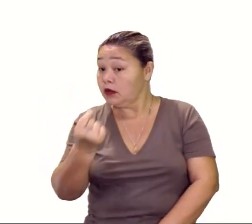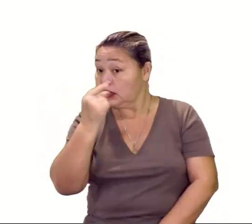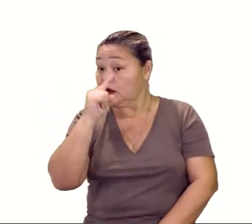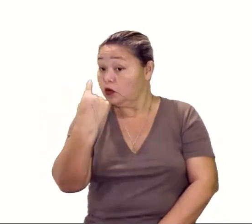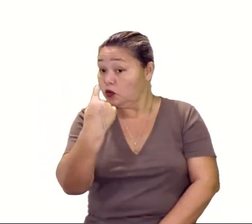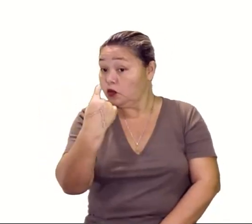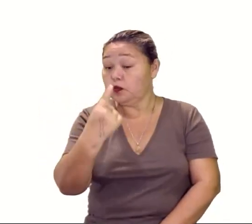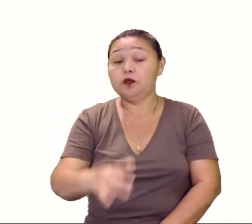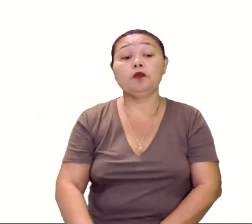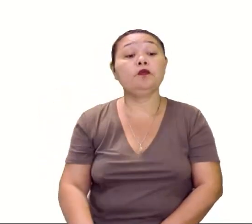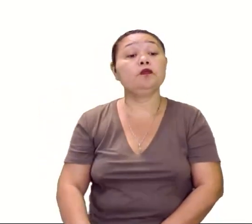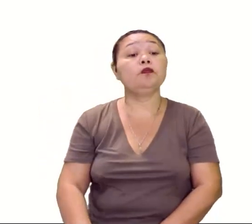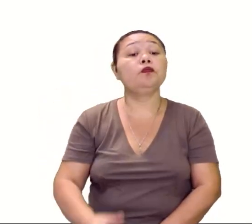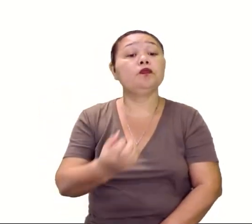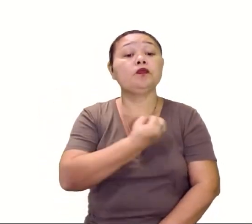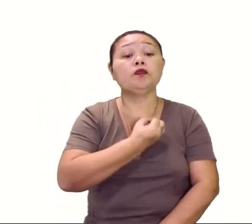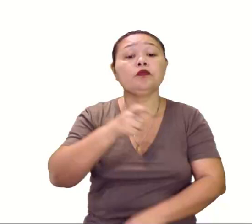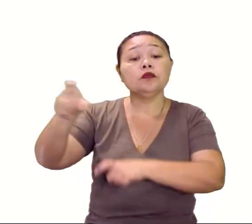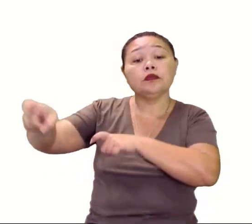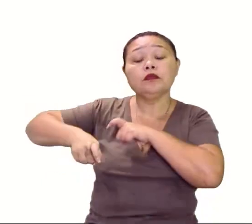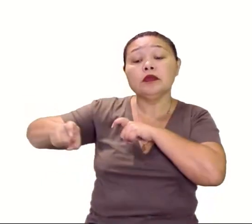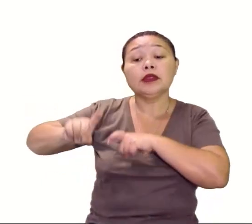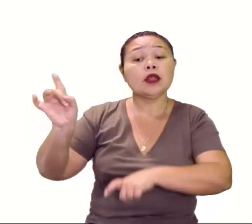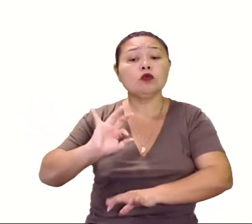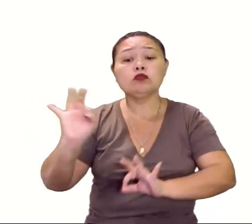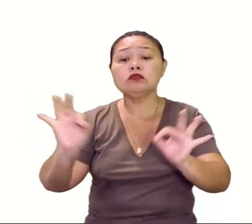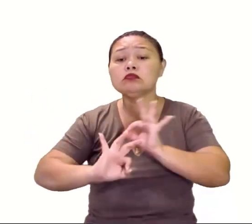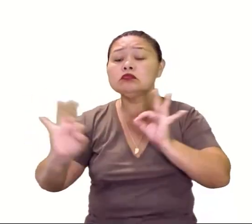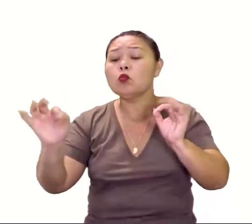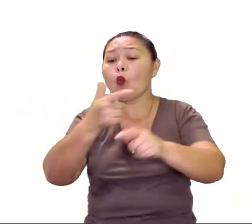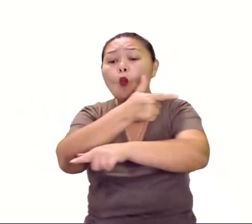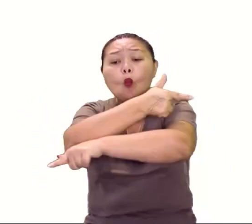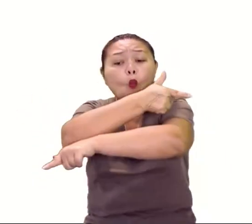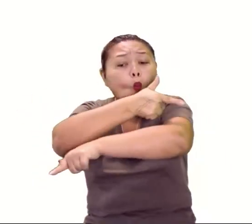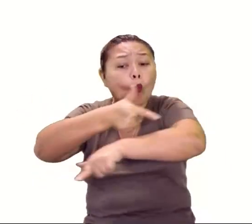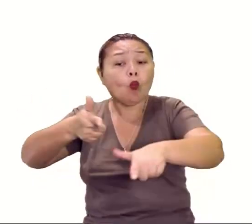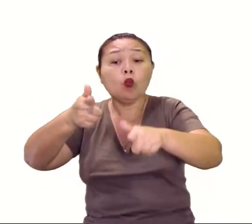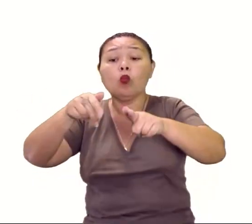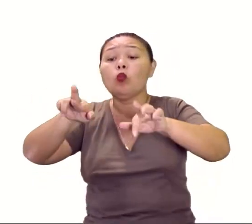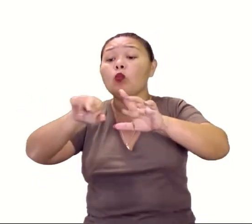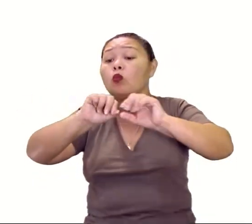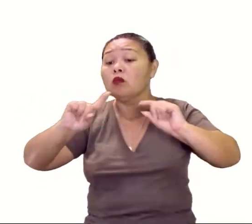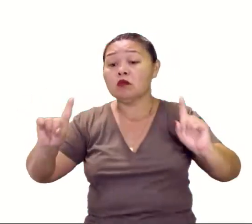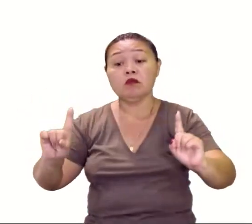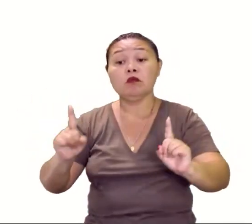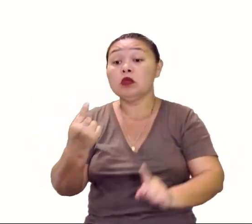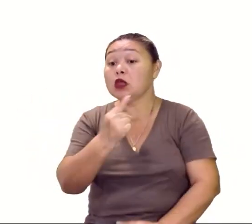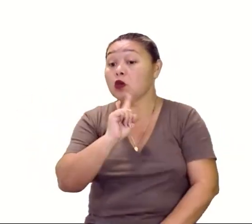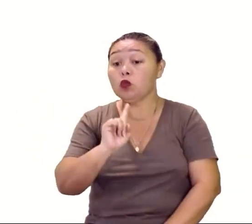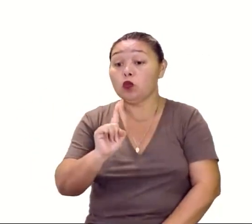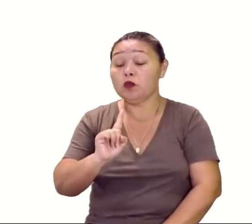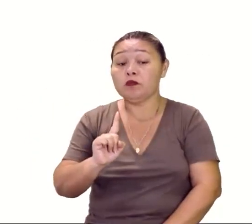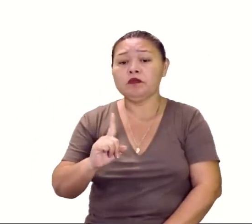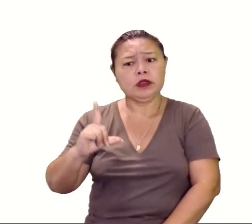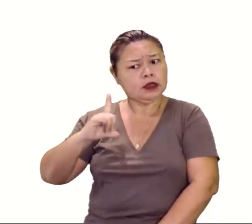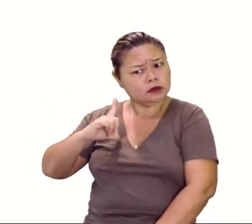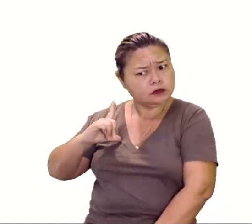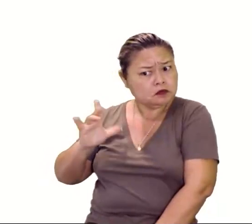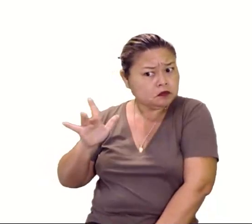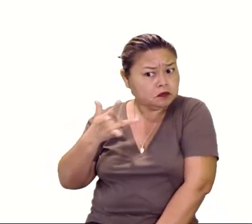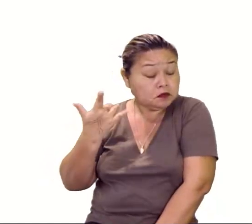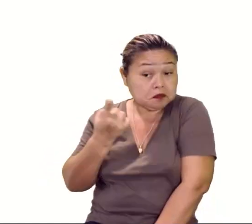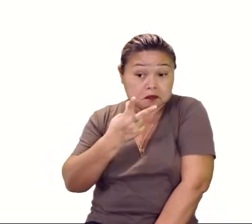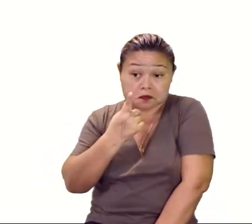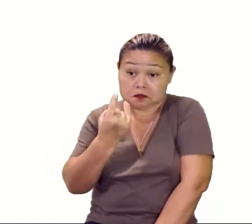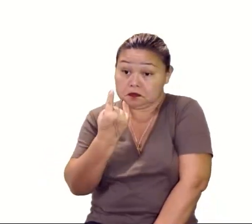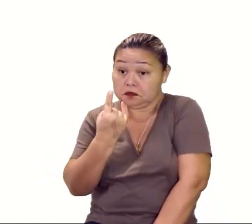grãos. Letra B. O número de agricultores que não cultivam nenhum dos grãos. Será que tem, né? Falou que era